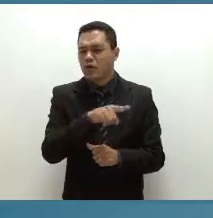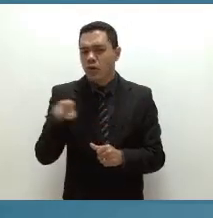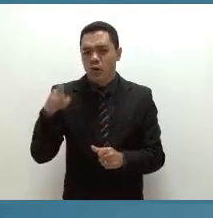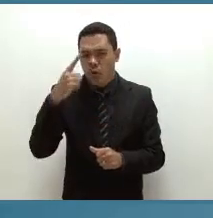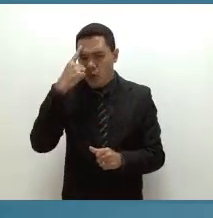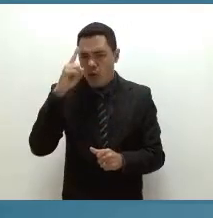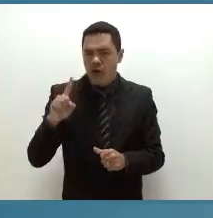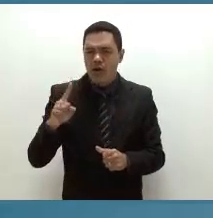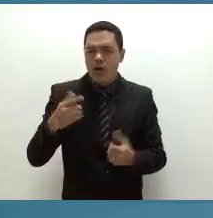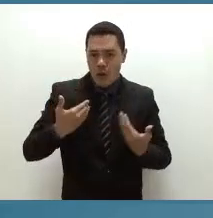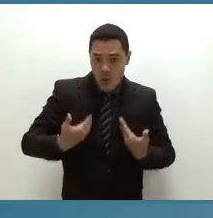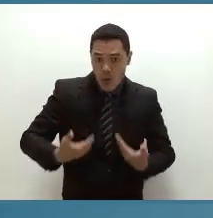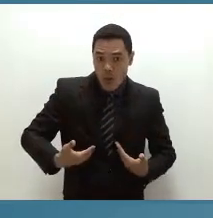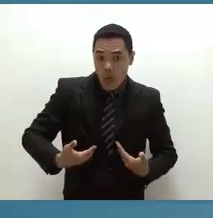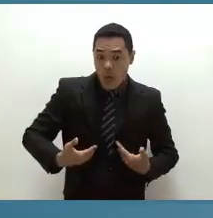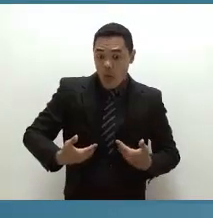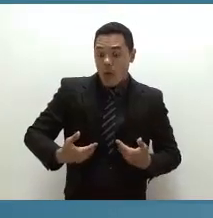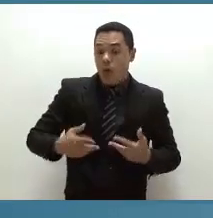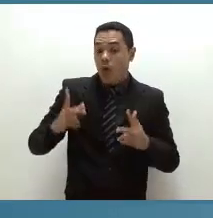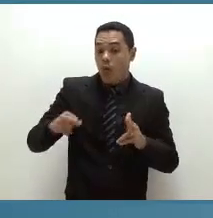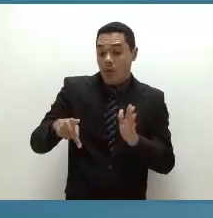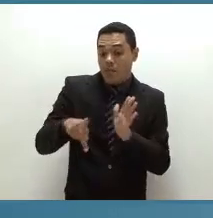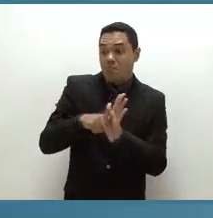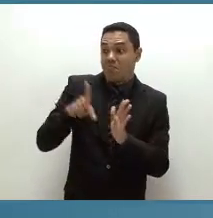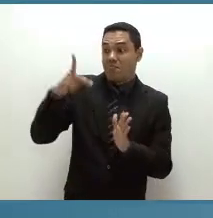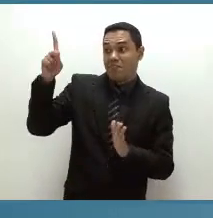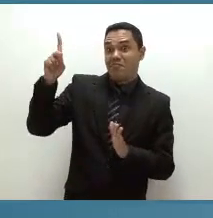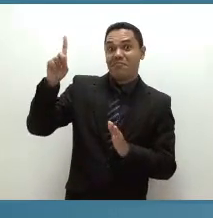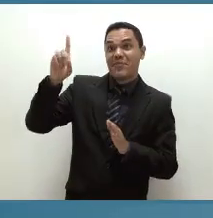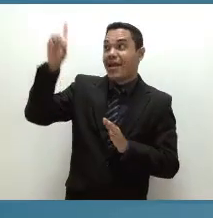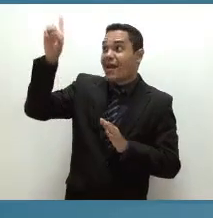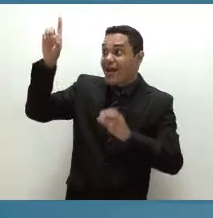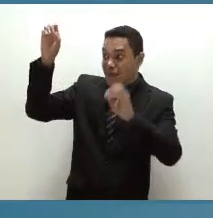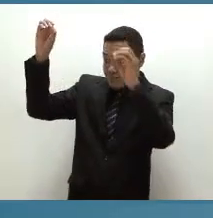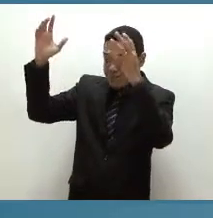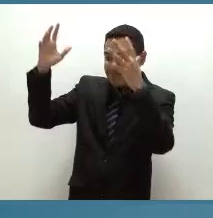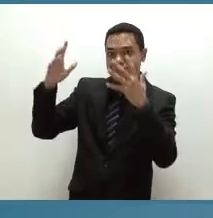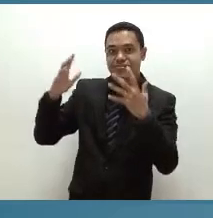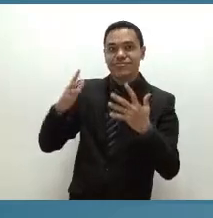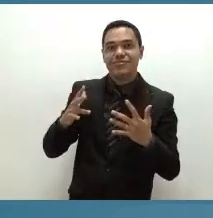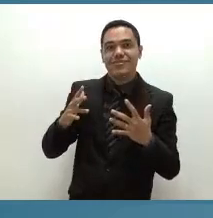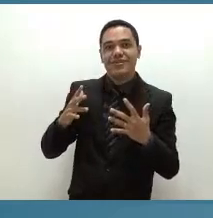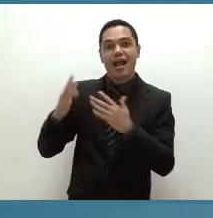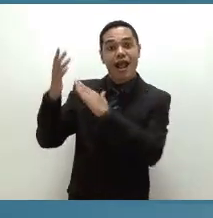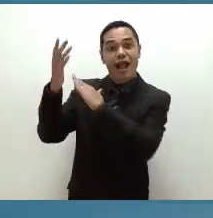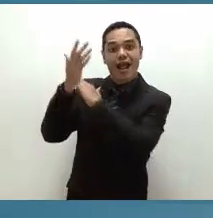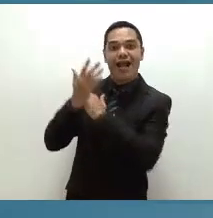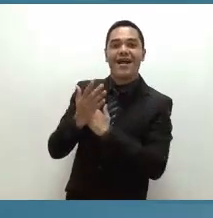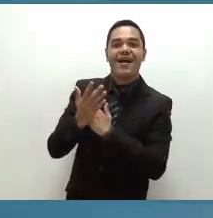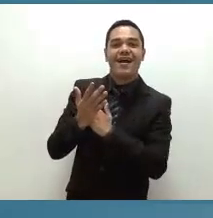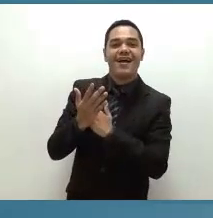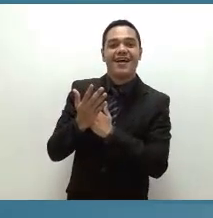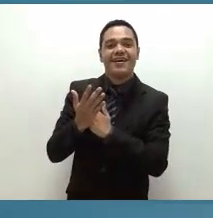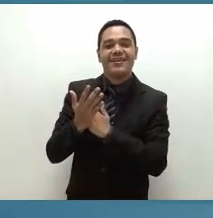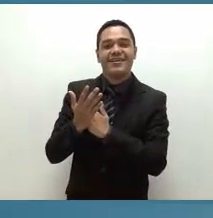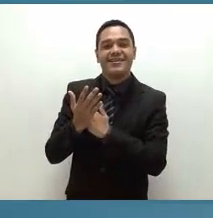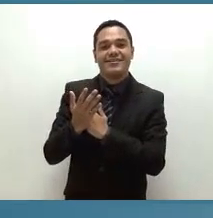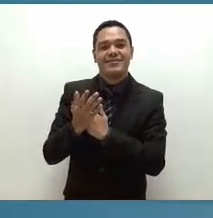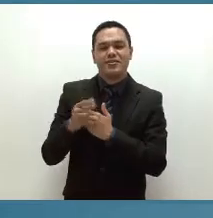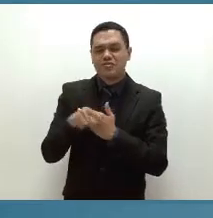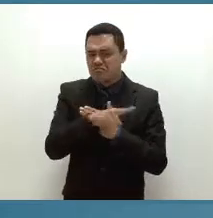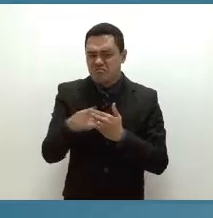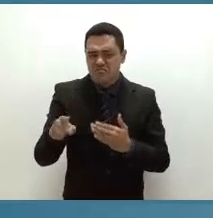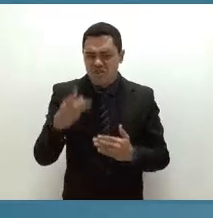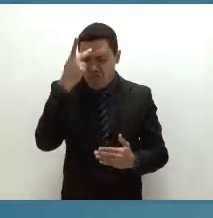corpo é o templo do Espírito Santo, que habita em vós, proveniente de Deus e que não sois de vós